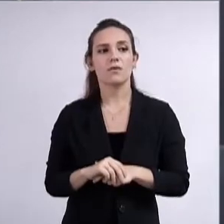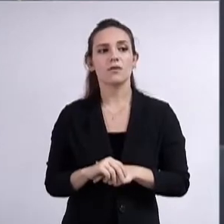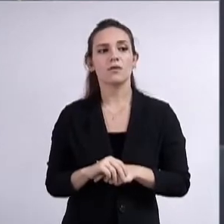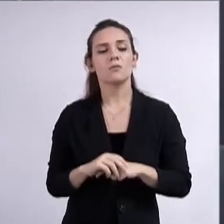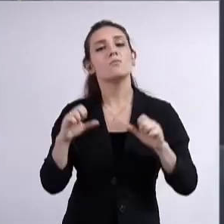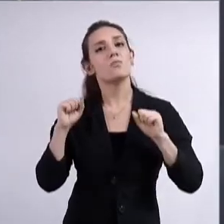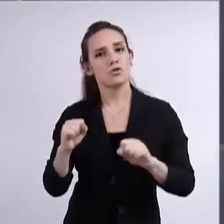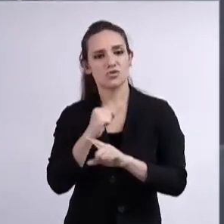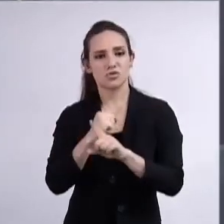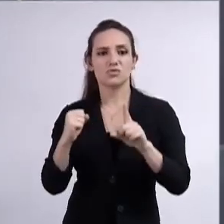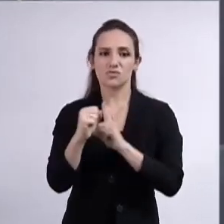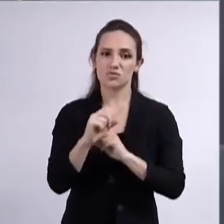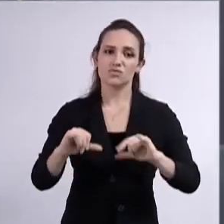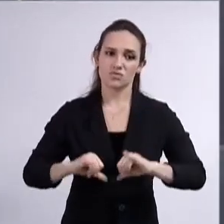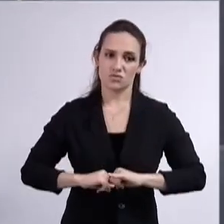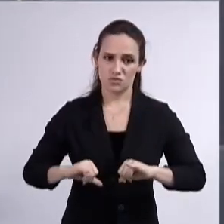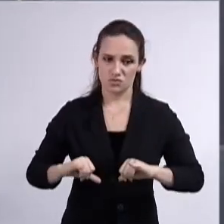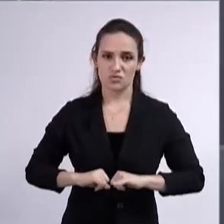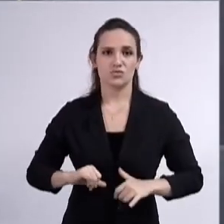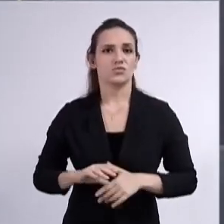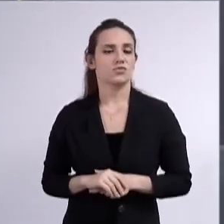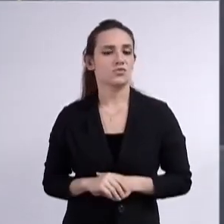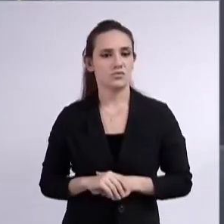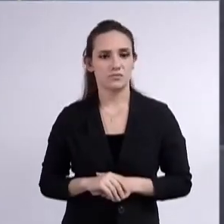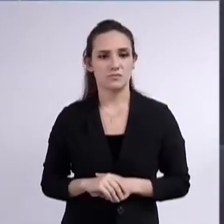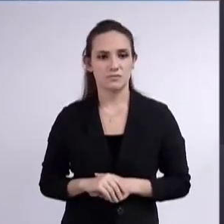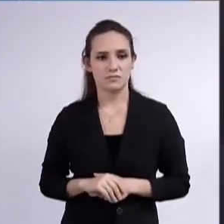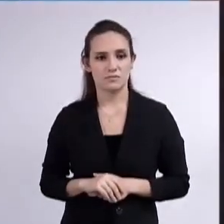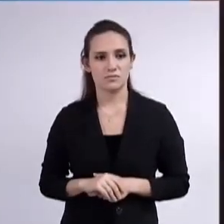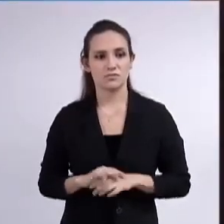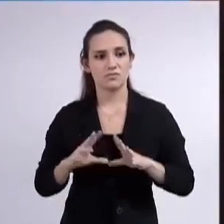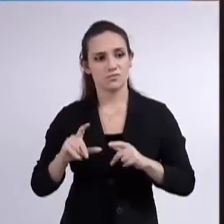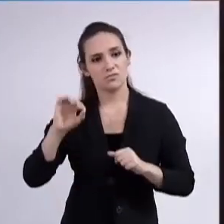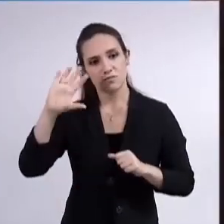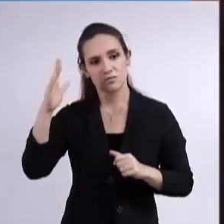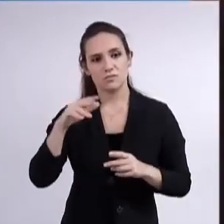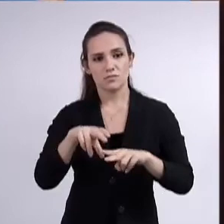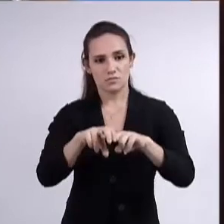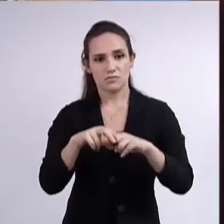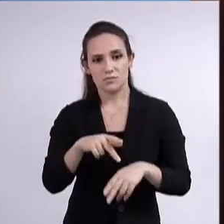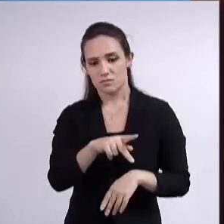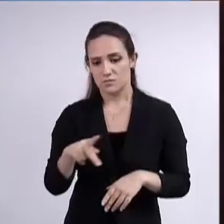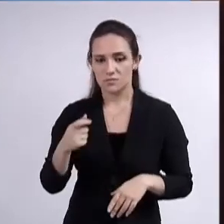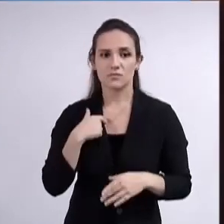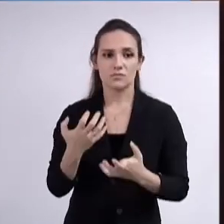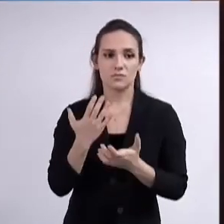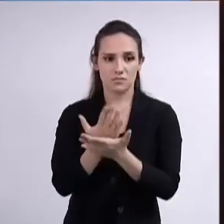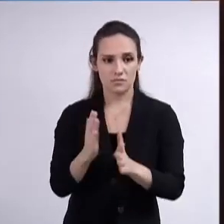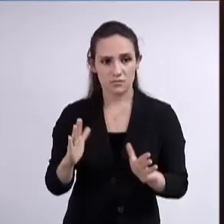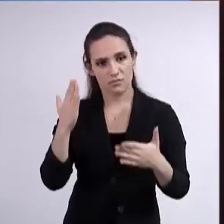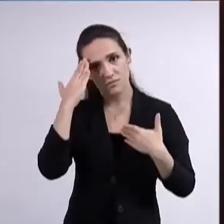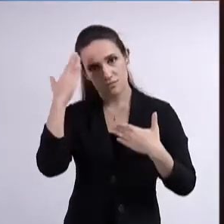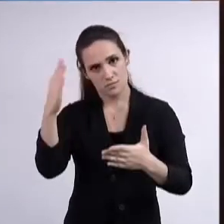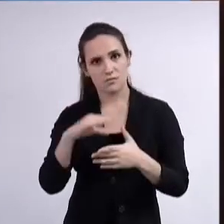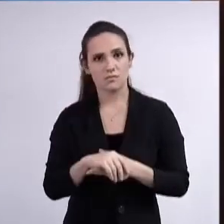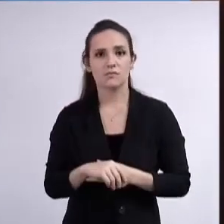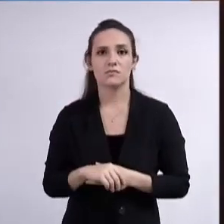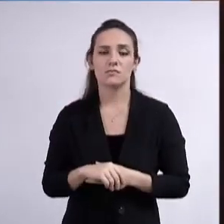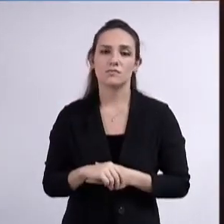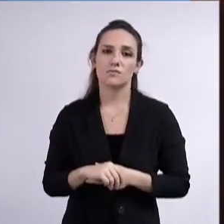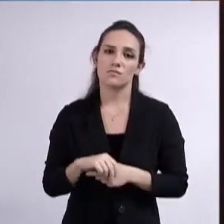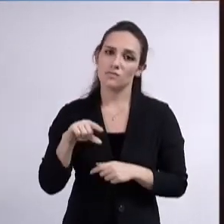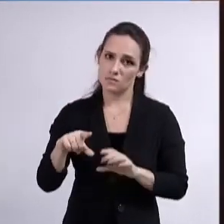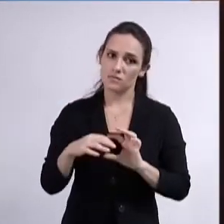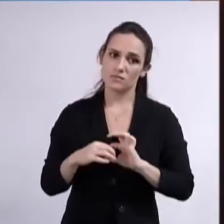toda a sociedade sofra por conta desta situação. Portanto, senhor presidente, quero finalizar agradecendo a